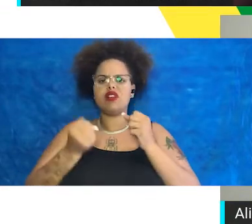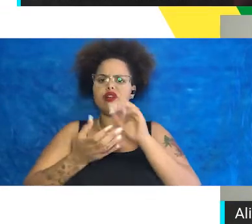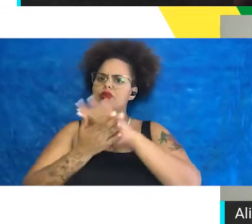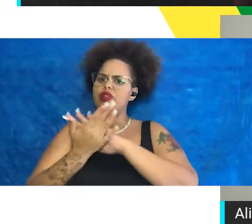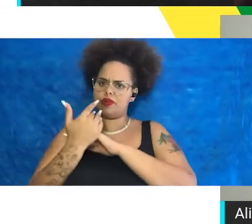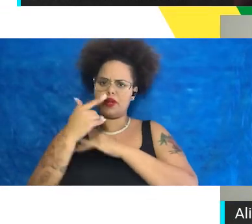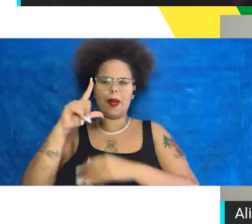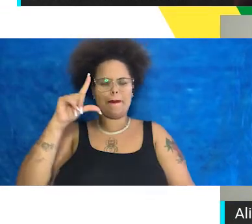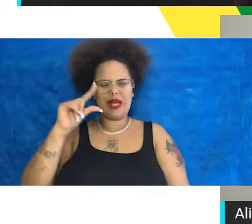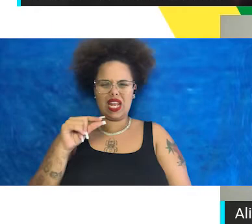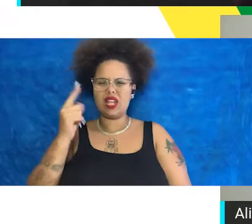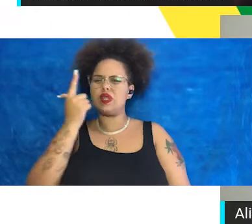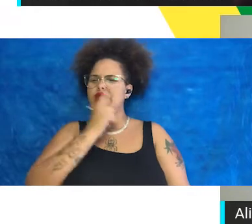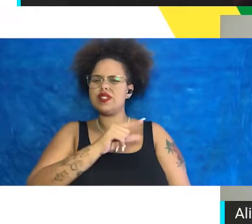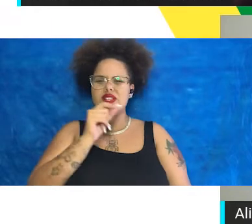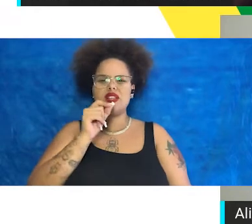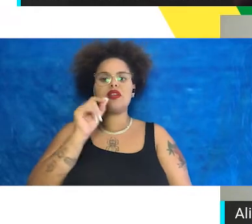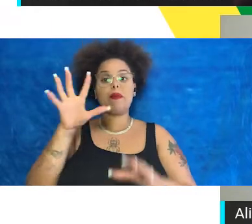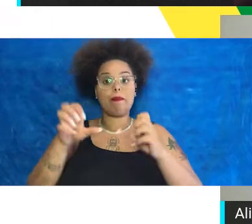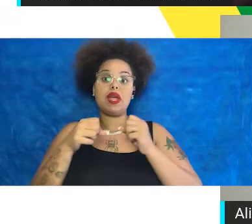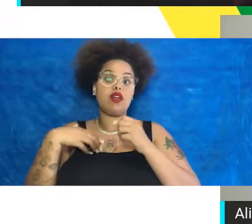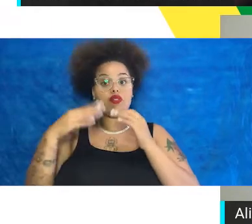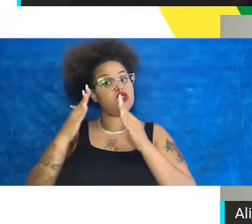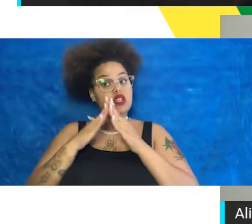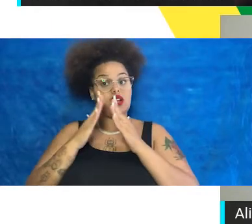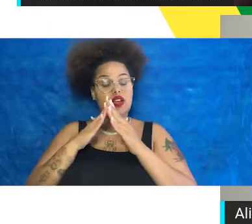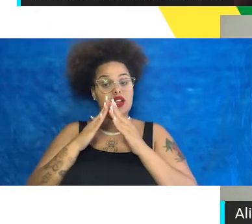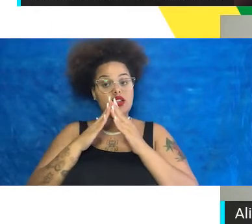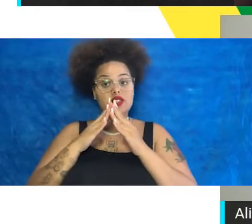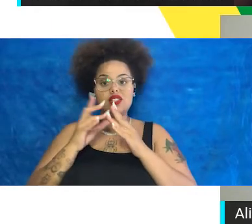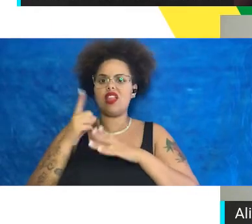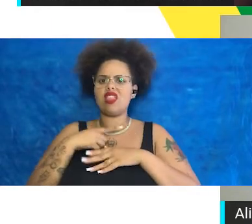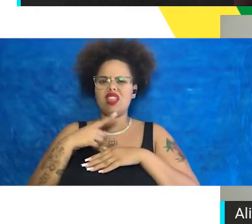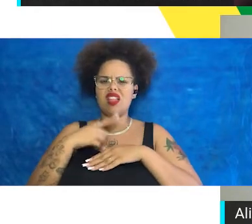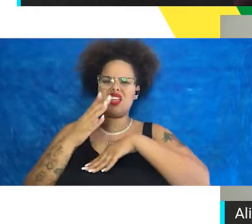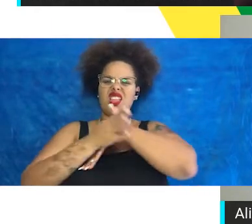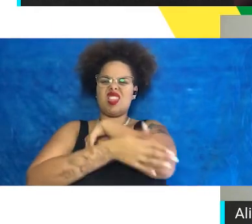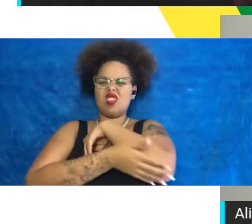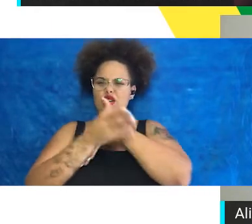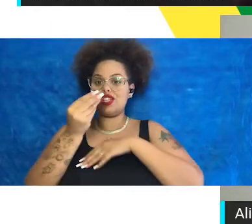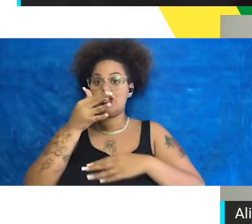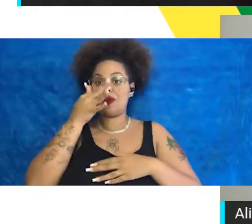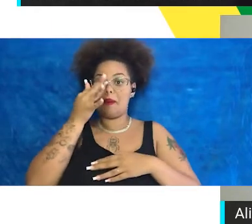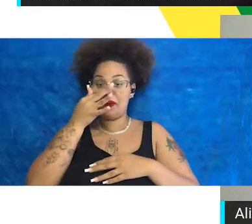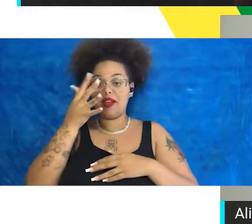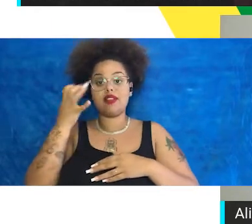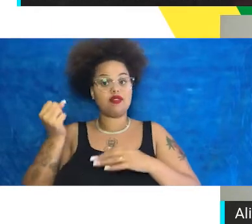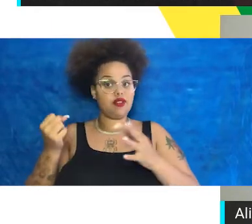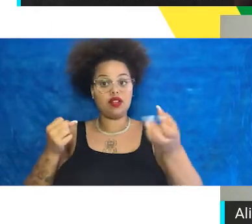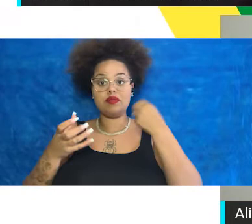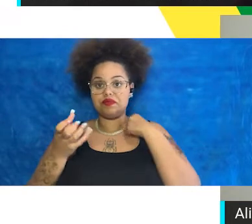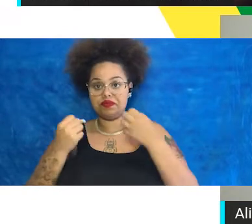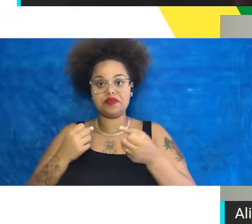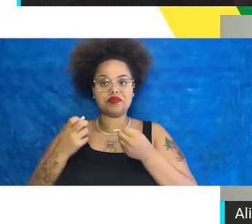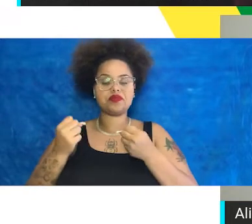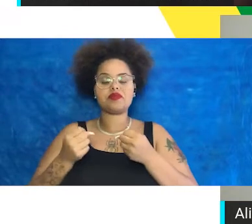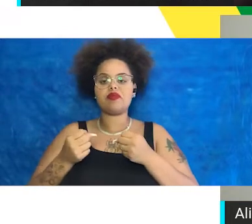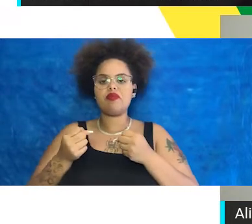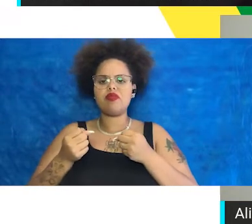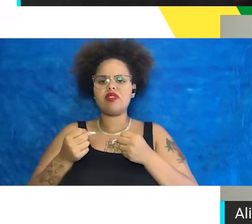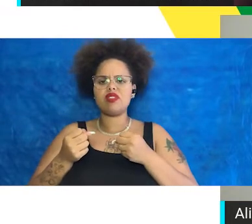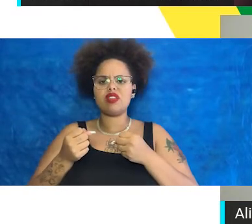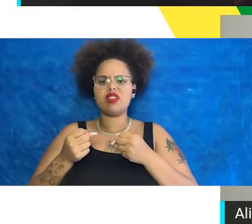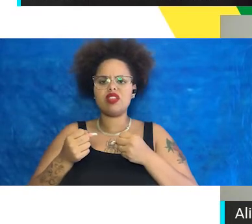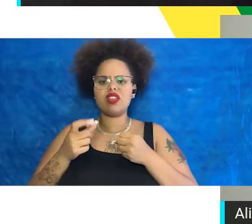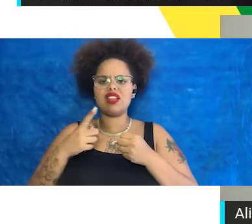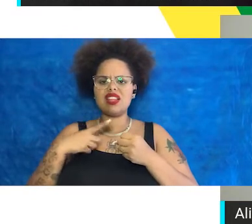coisa barata, a gente consegue pegar isso aqui da nossa casa. A gente tem um quintal cheio de planta, vamos traduzir isso aqui? Então é isso, é pelo